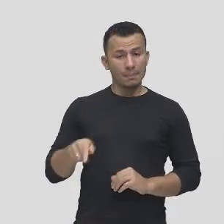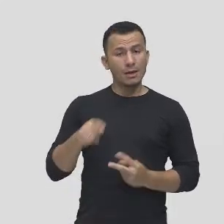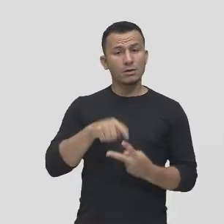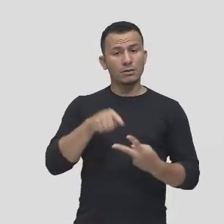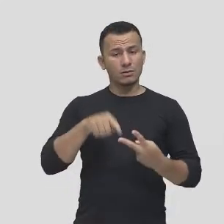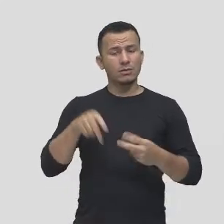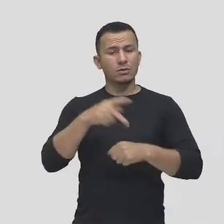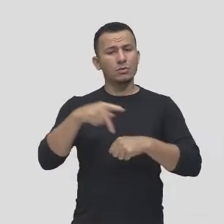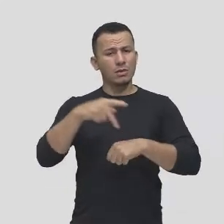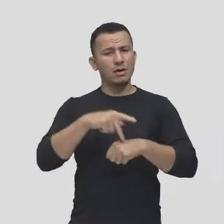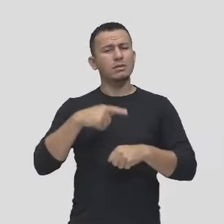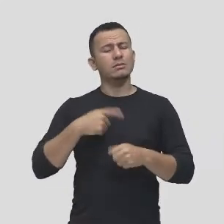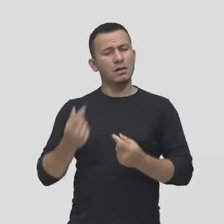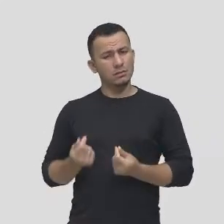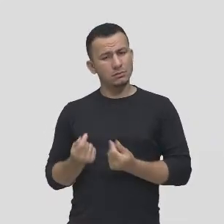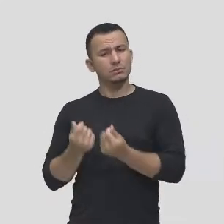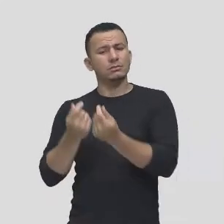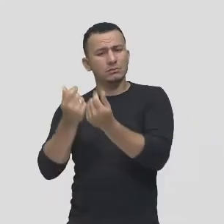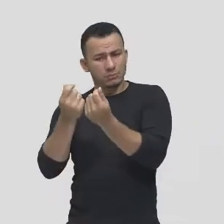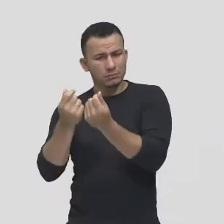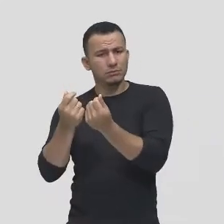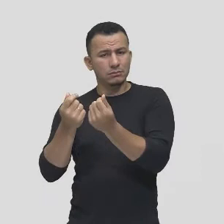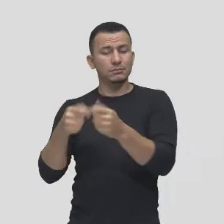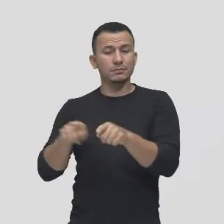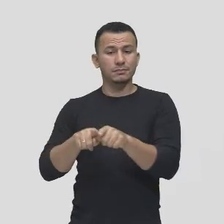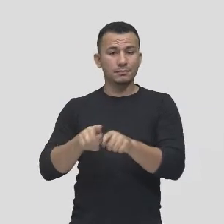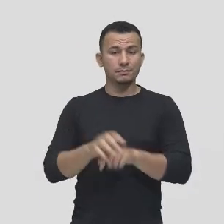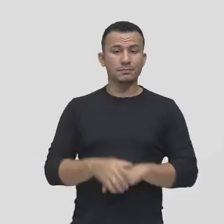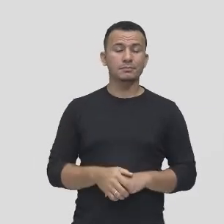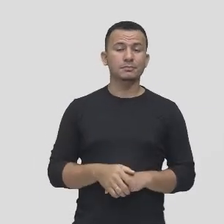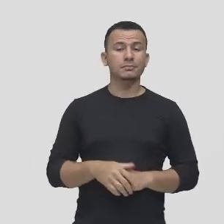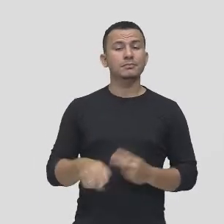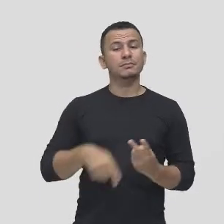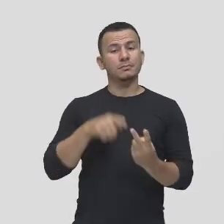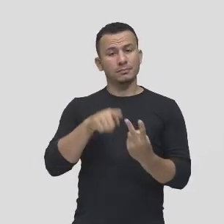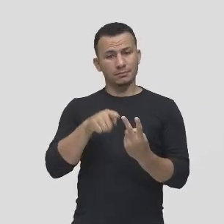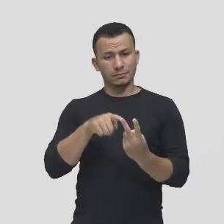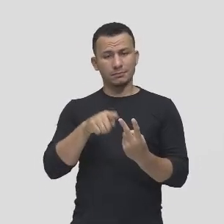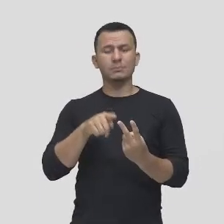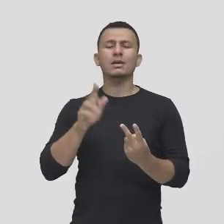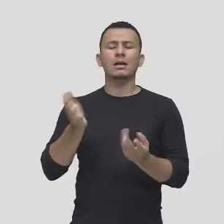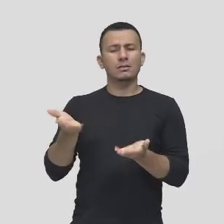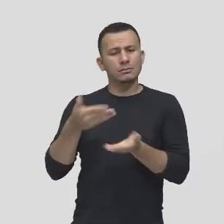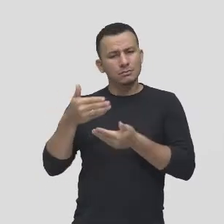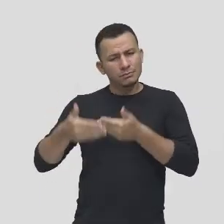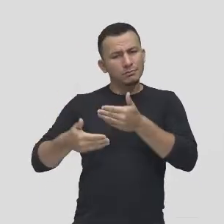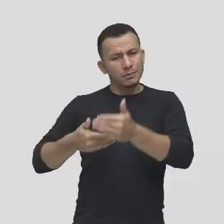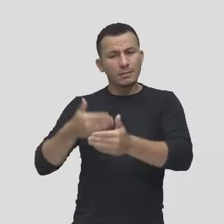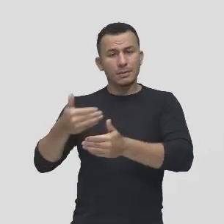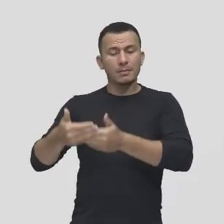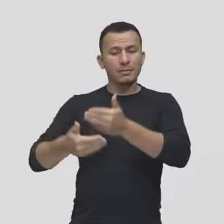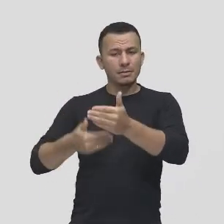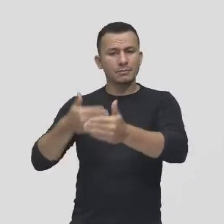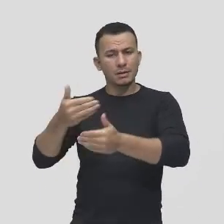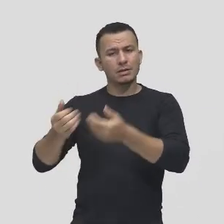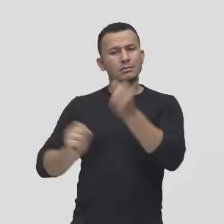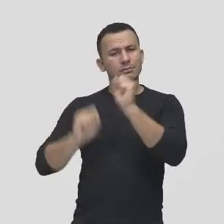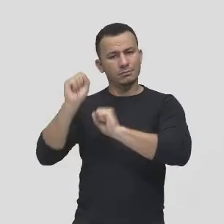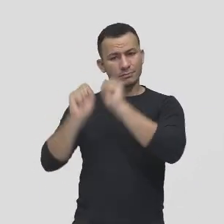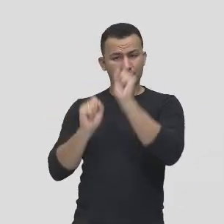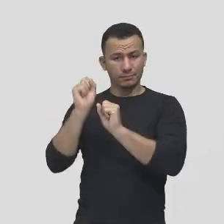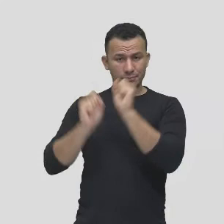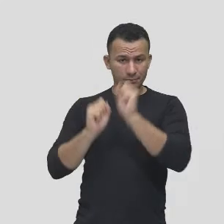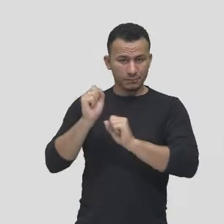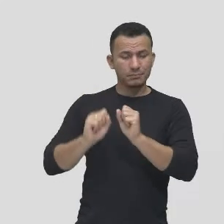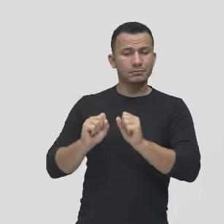se fosse a parte rica da antiga Tchecoslováquia. A Eslováquia também está se industrializando, principalmente na área